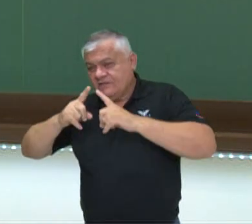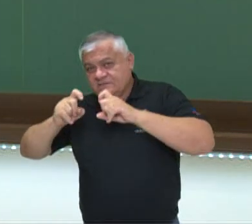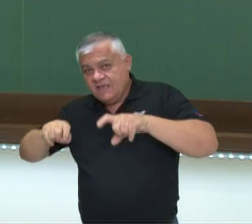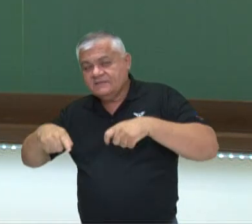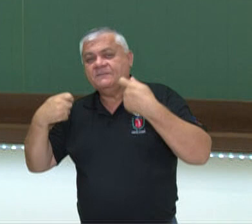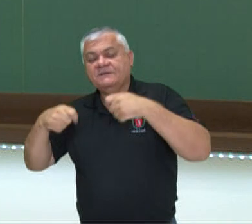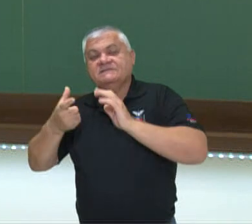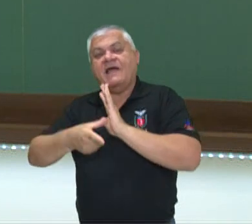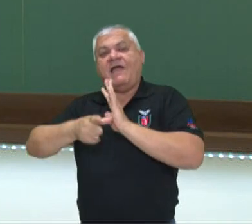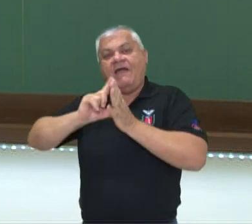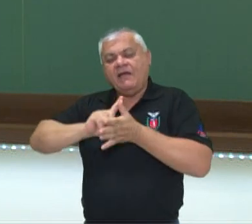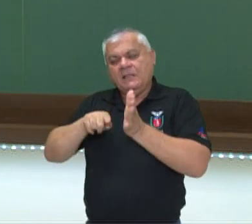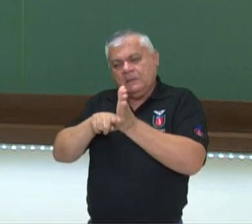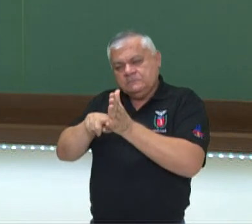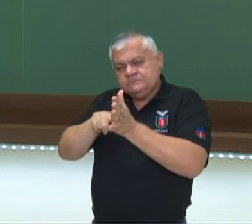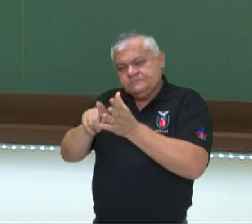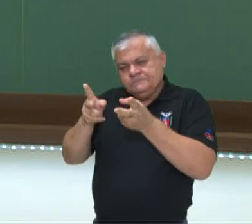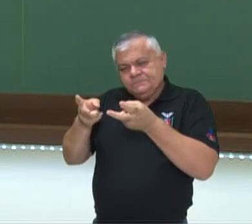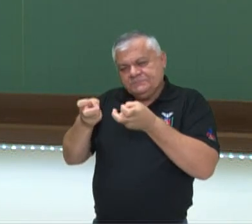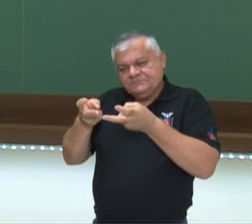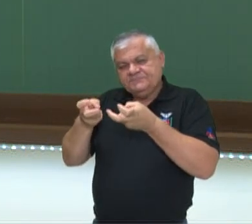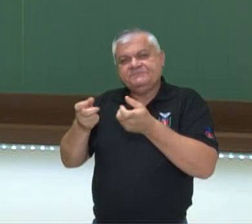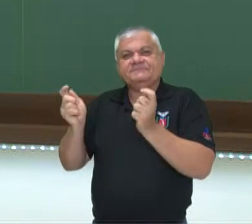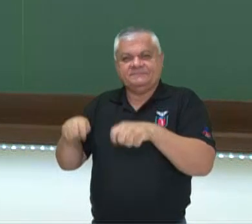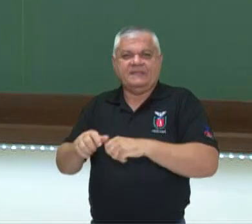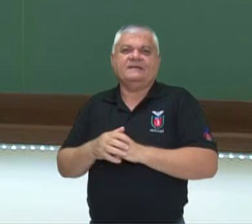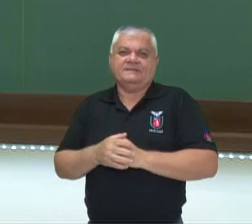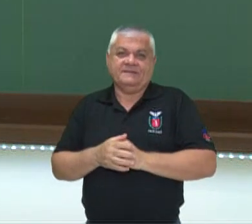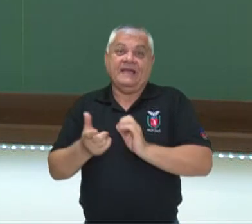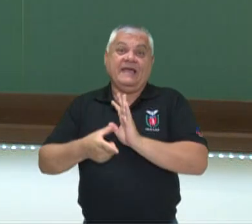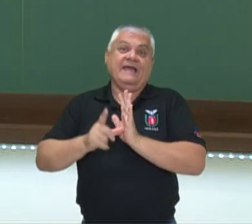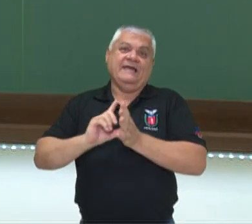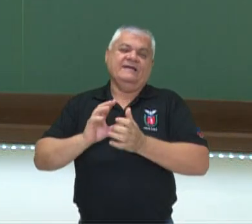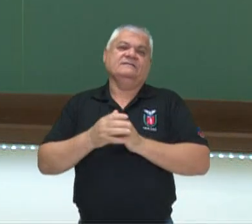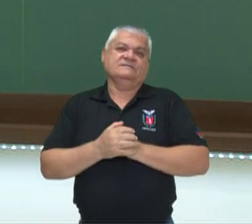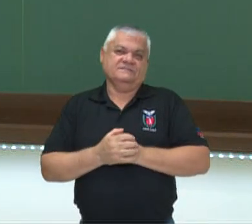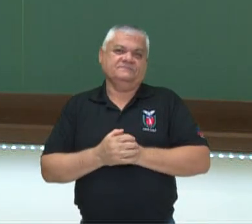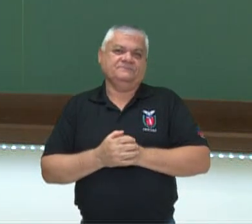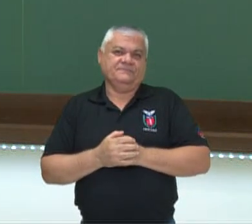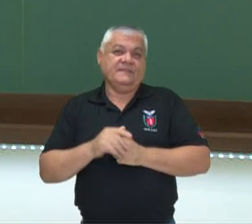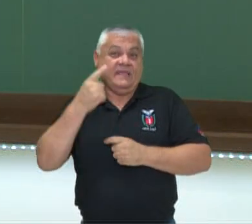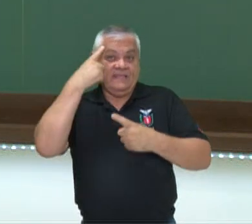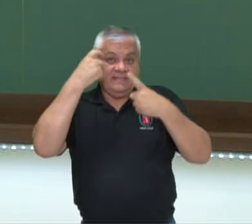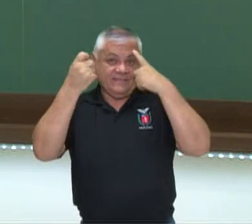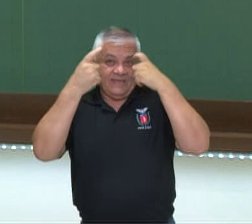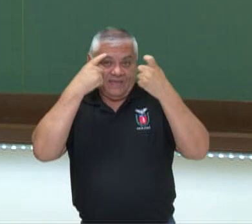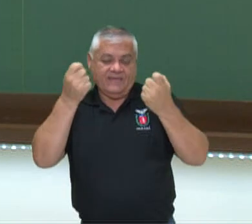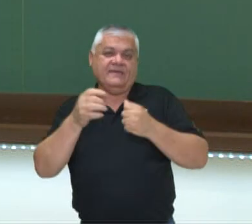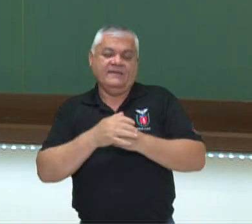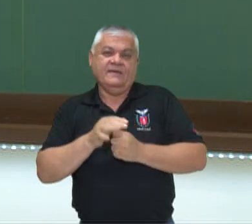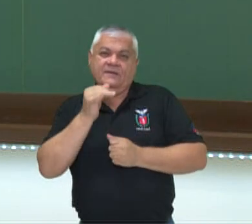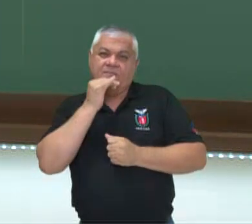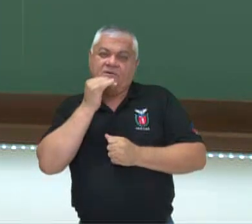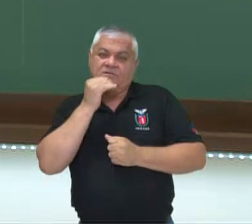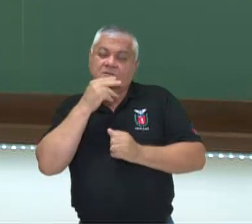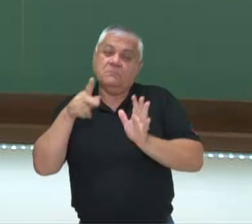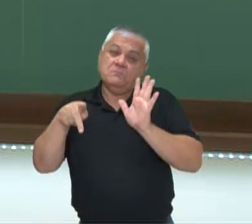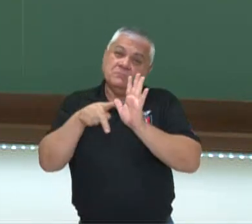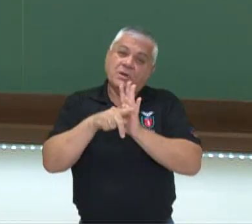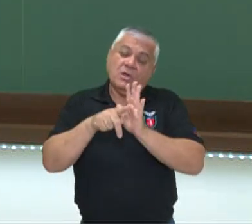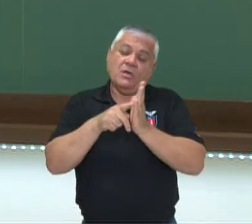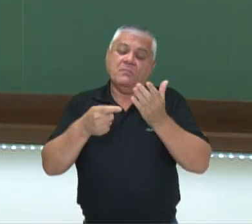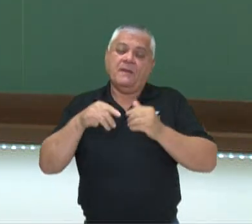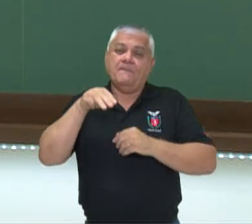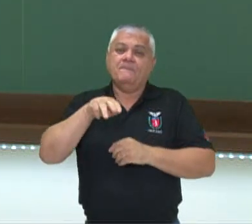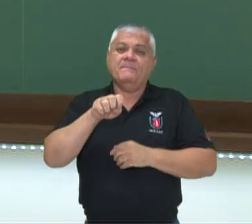precisa ser verificável, né? Eu preciso poder verificar aquelas ideias. Então, as ideias metafísicas, elas não estão